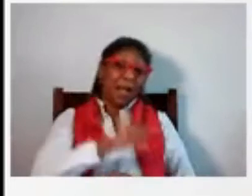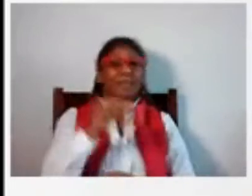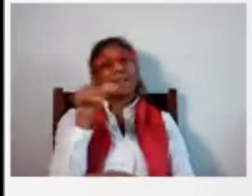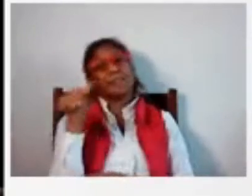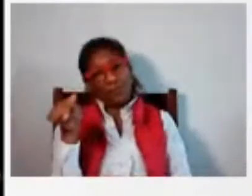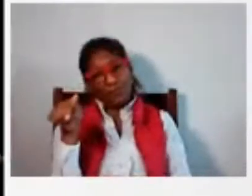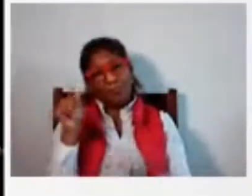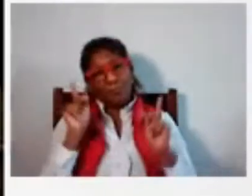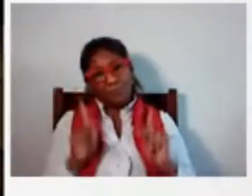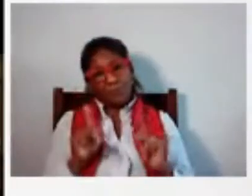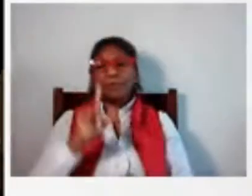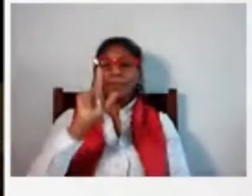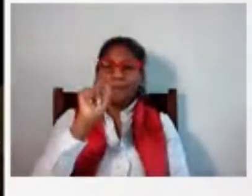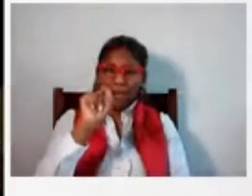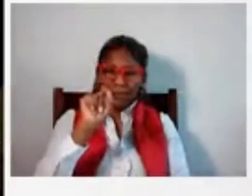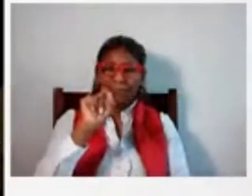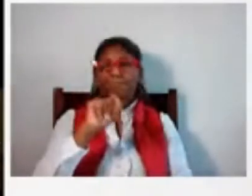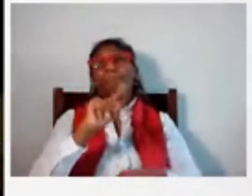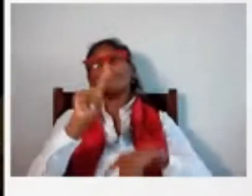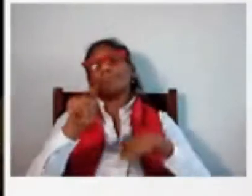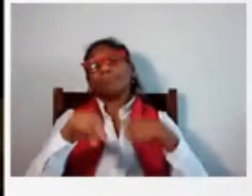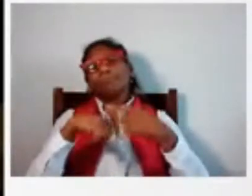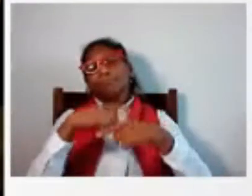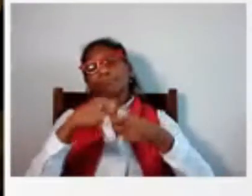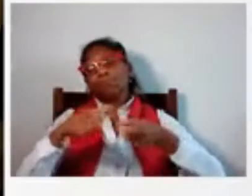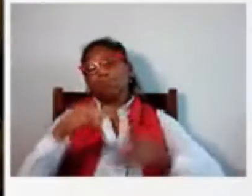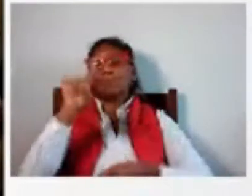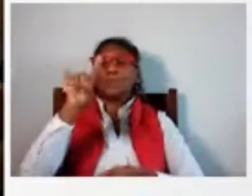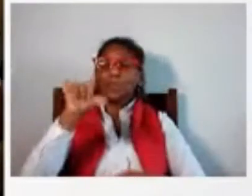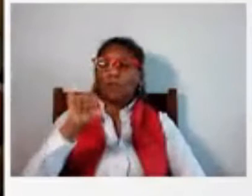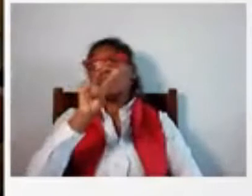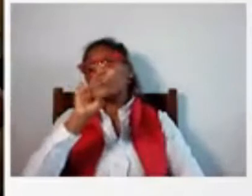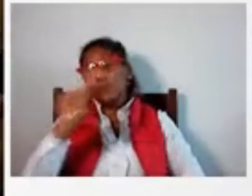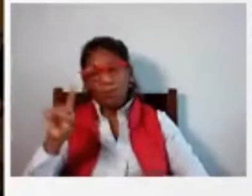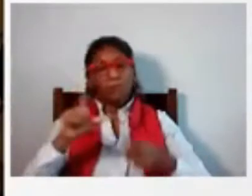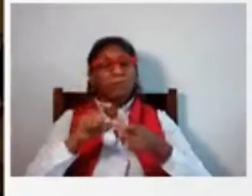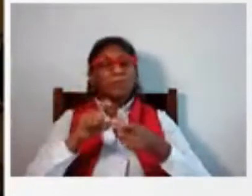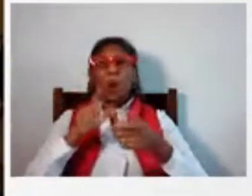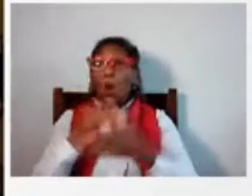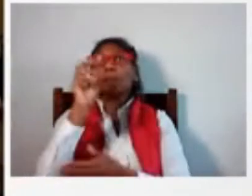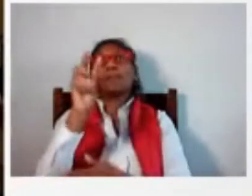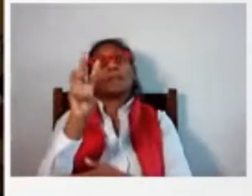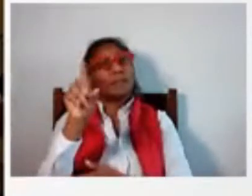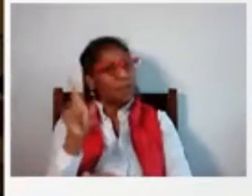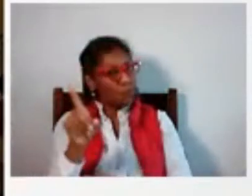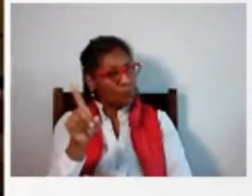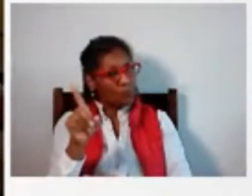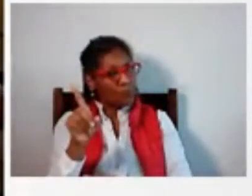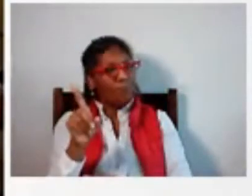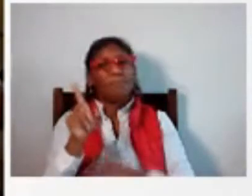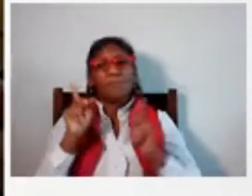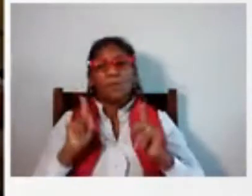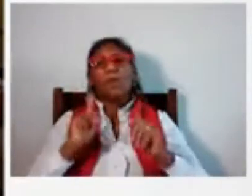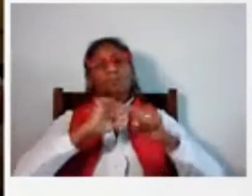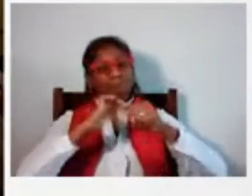casos, 10 casos, foram aqui a 19, 21 casos, chegamos a 31 casos confirmados